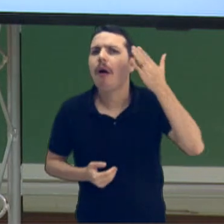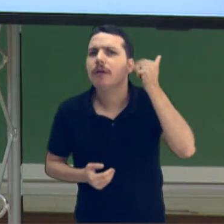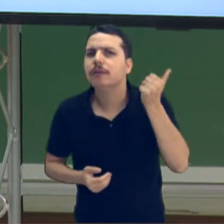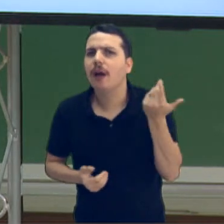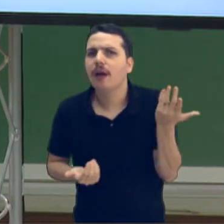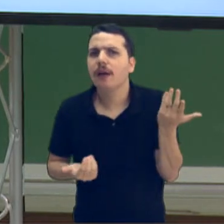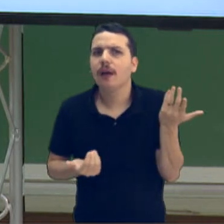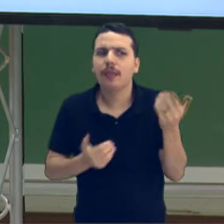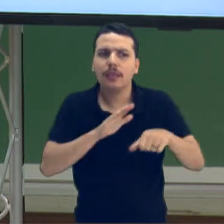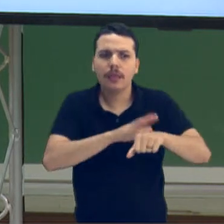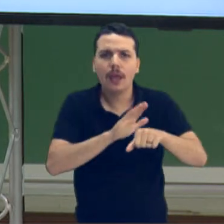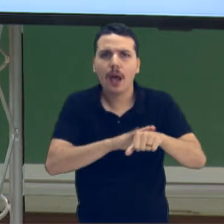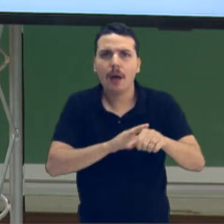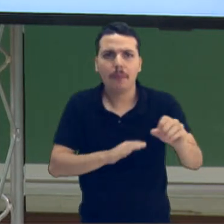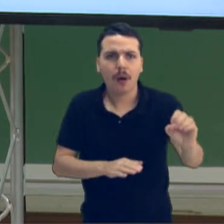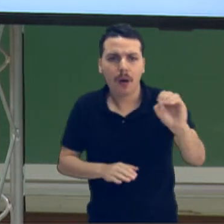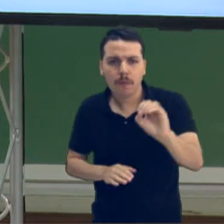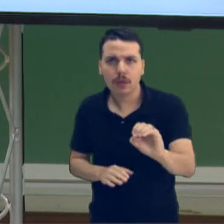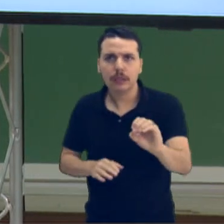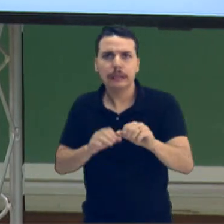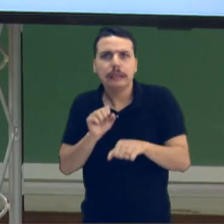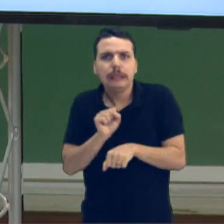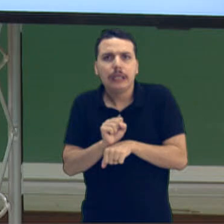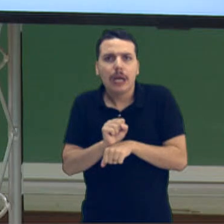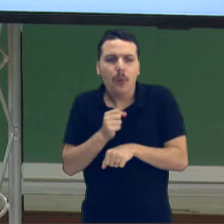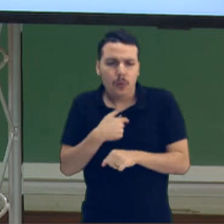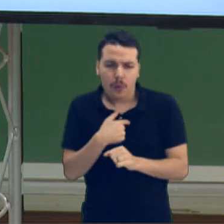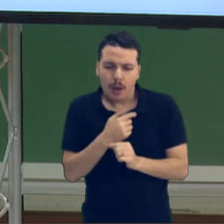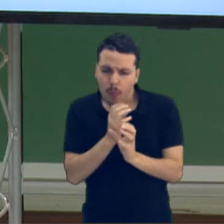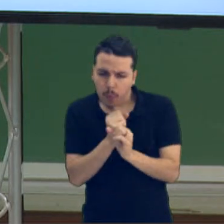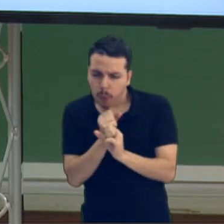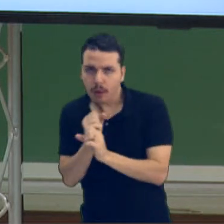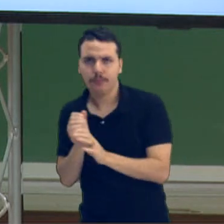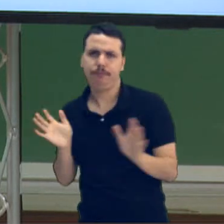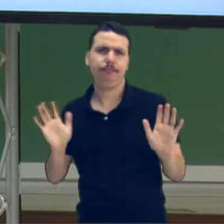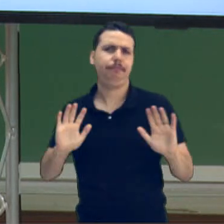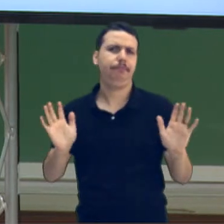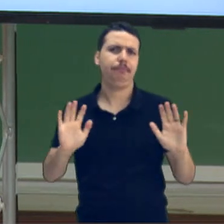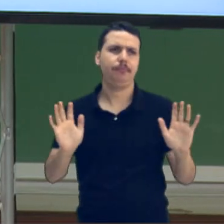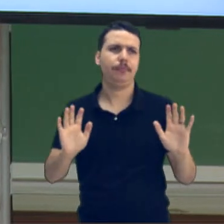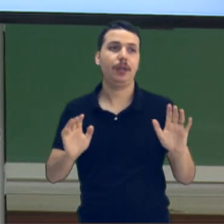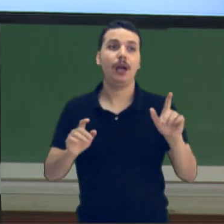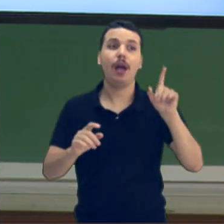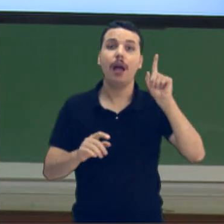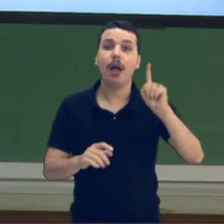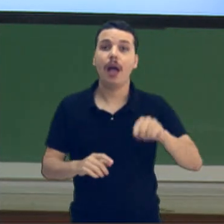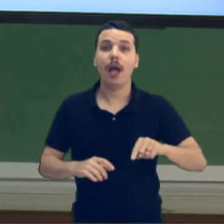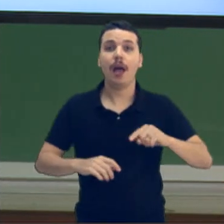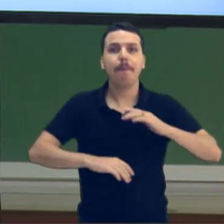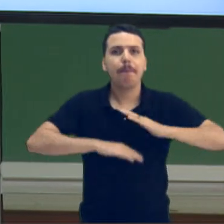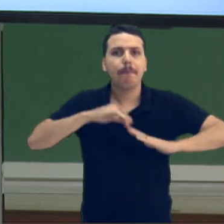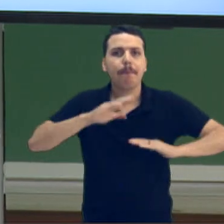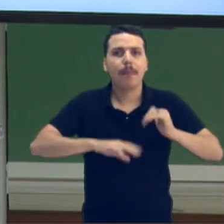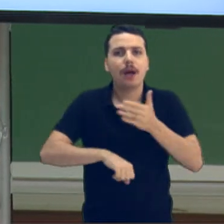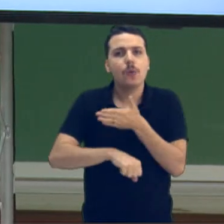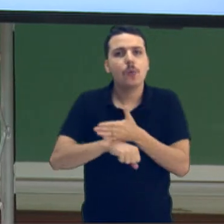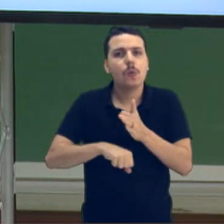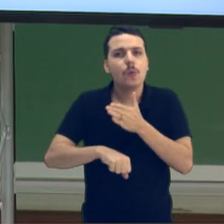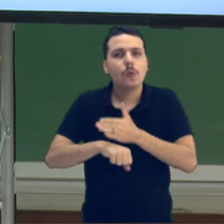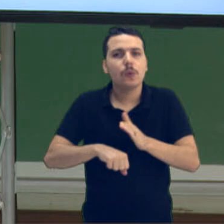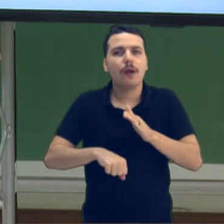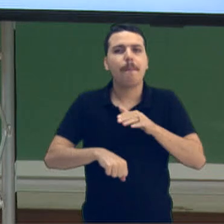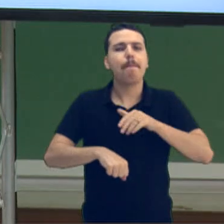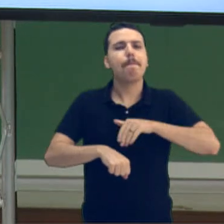antecipar o tempo da bola? É tantos segundos eu tenho que cronometrar? Não, gente. Isso é com a prática. Quanto mais